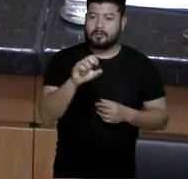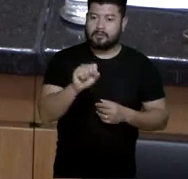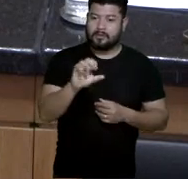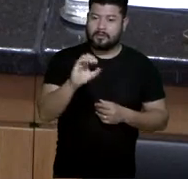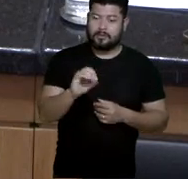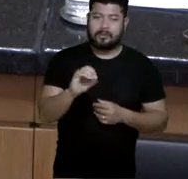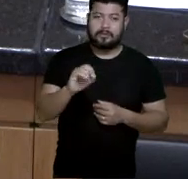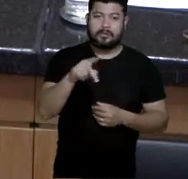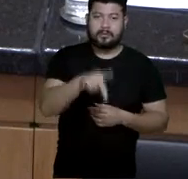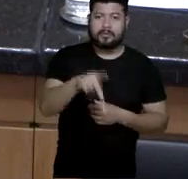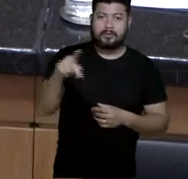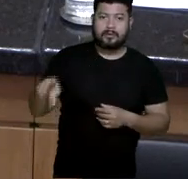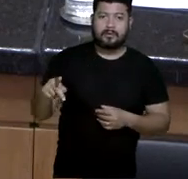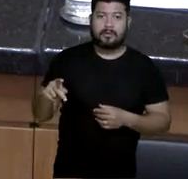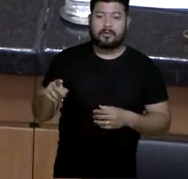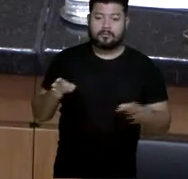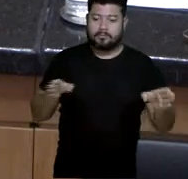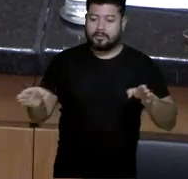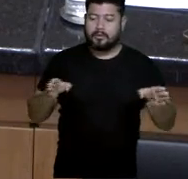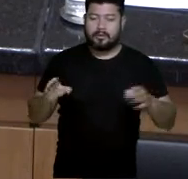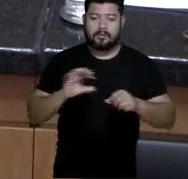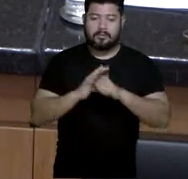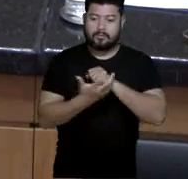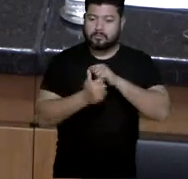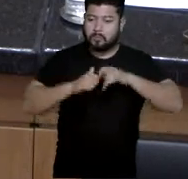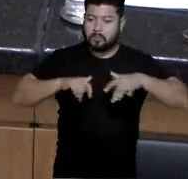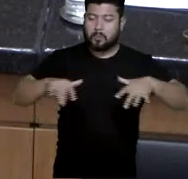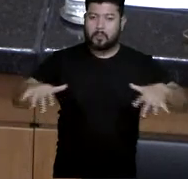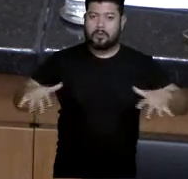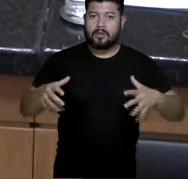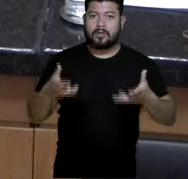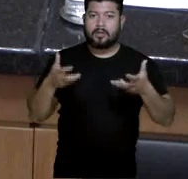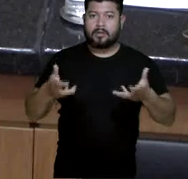professores que, na época da pandemia, queriam